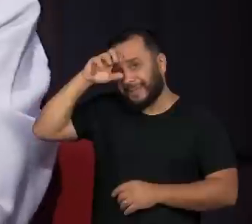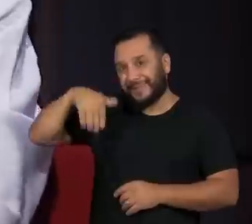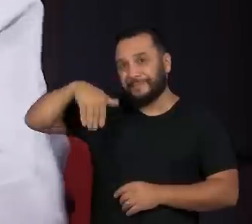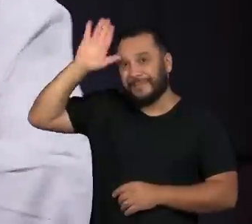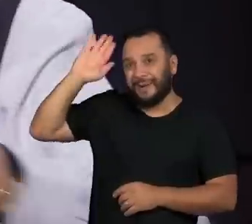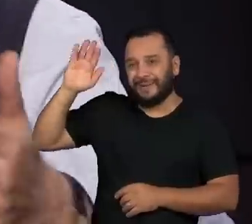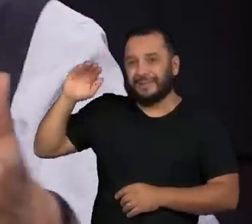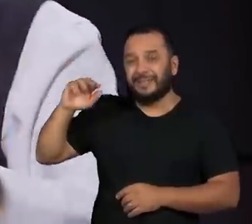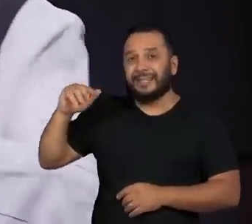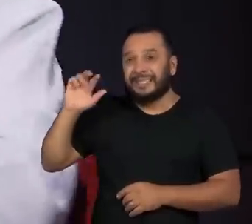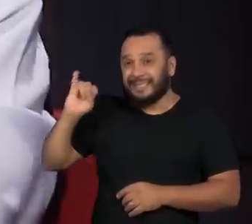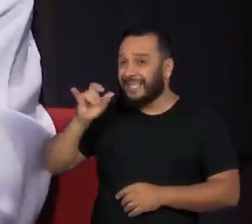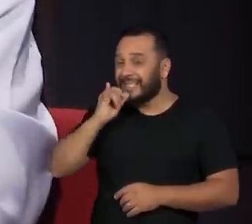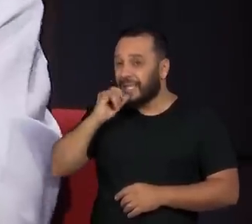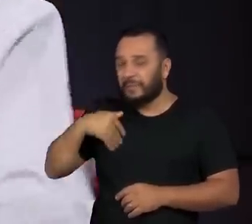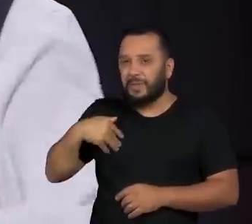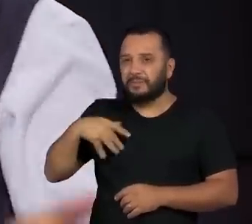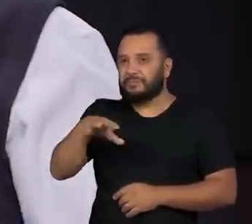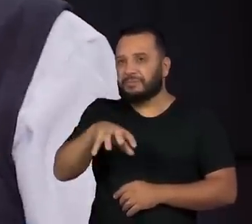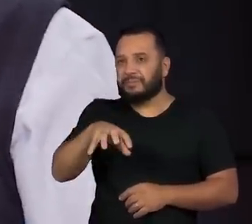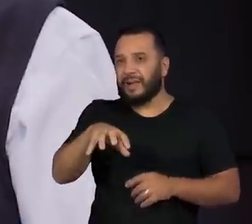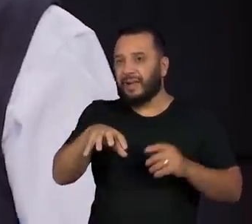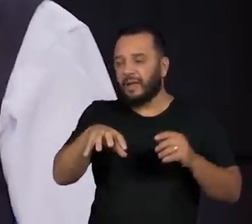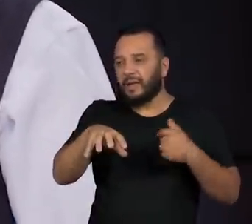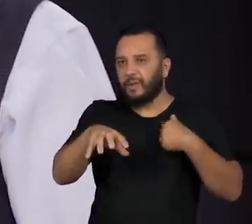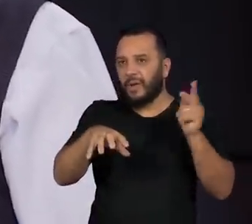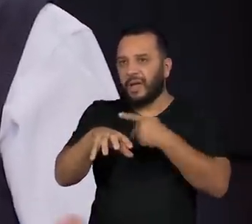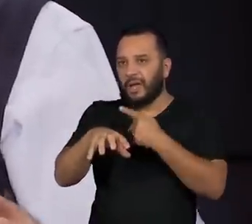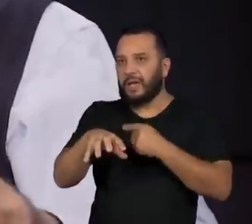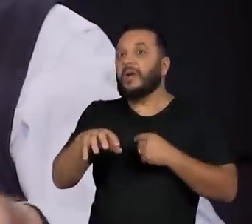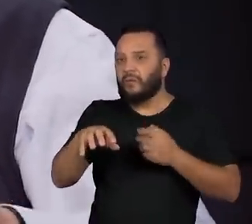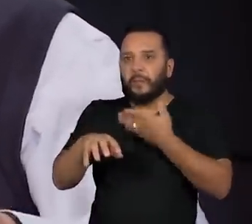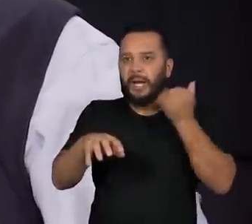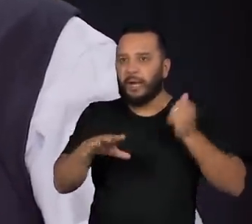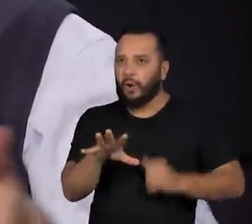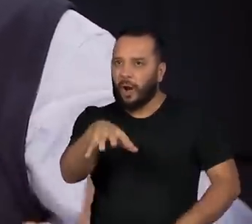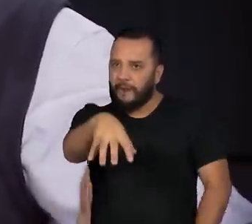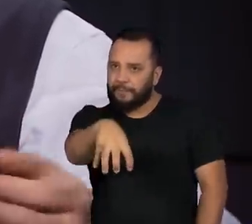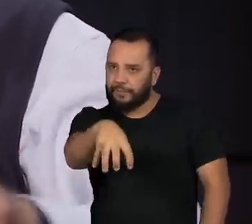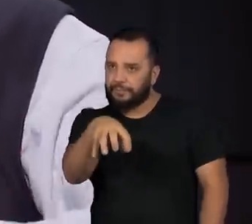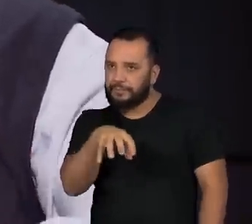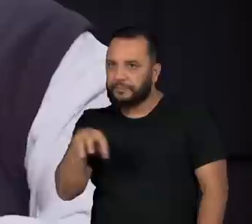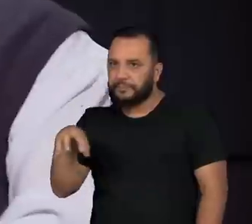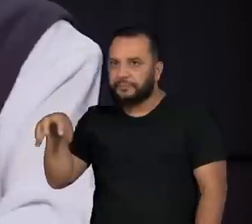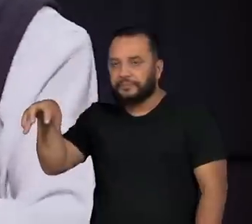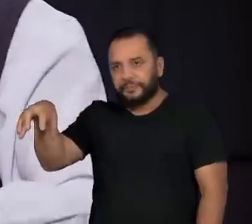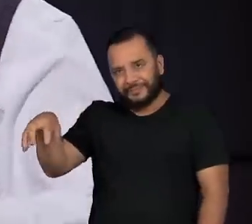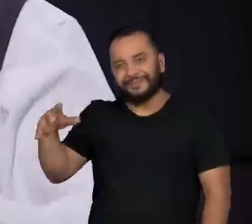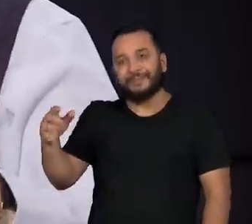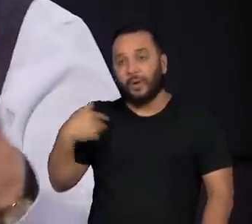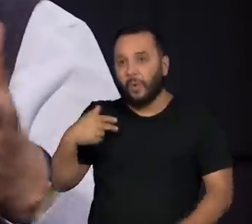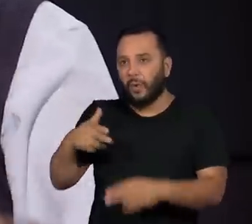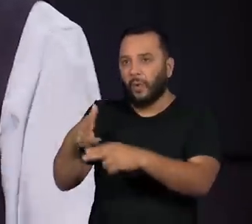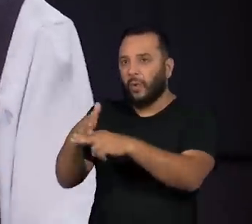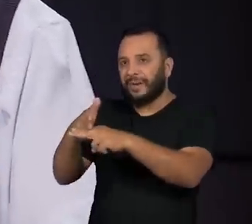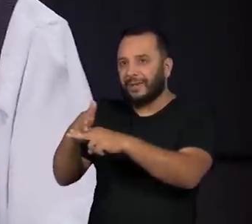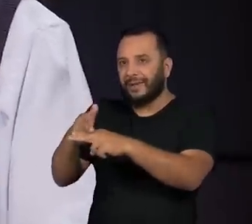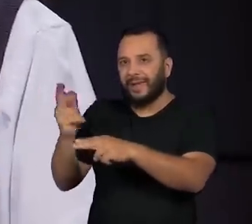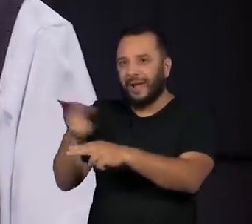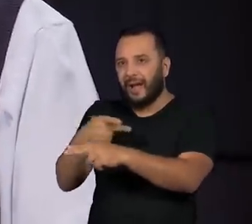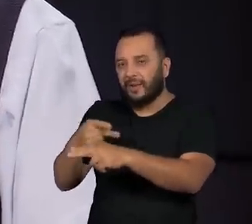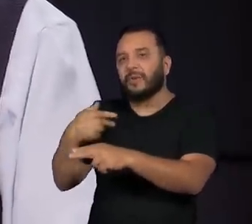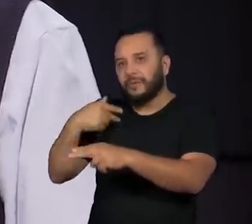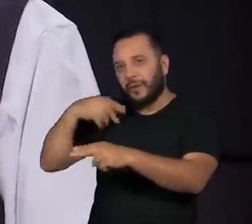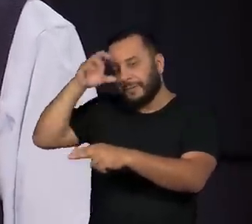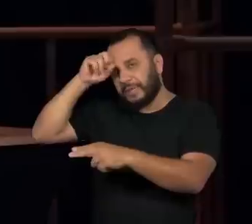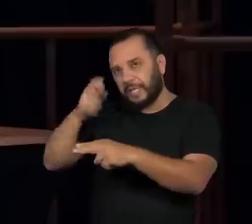que ele operou errado da próxima vez vai operar melhor isso é bem bem interessante a última vez que eu cortei aqui vazou agora eu vou cortar diferente quer dizer são coisas que